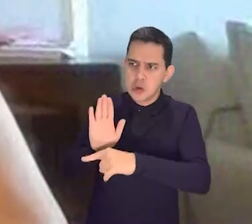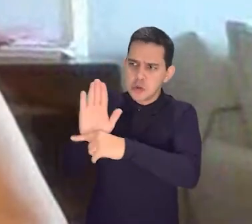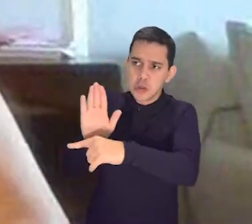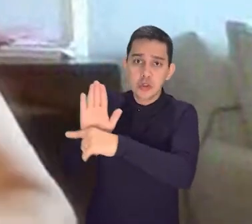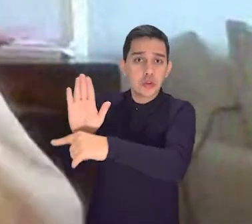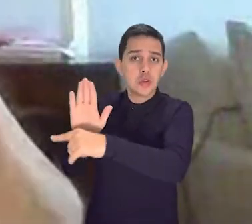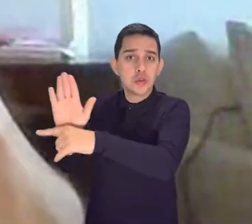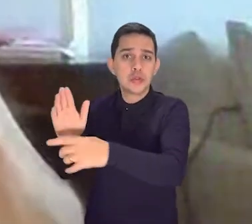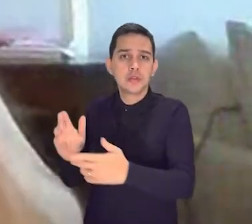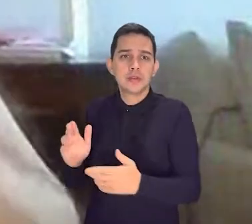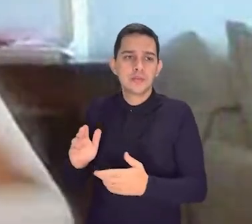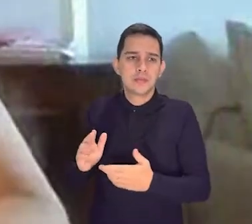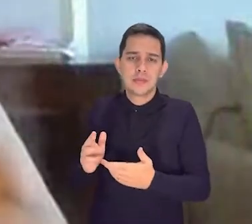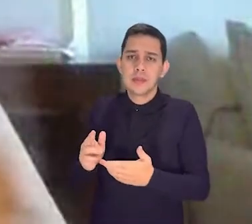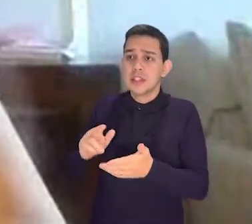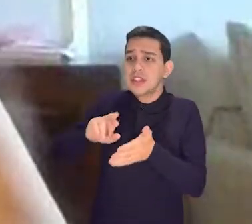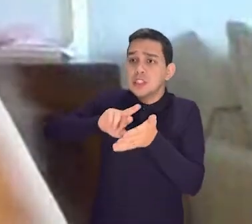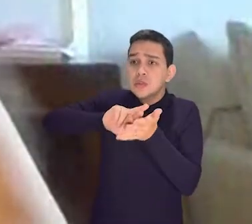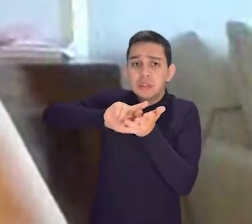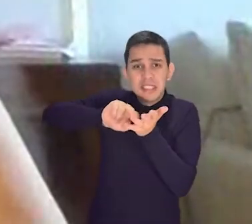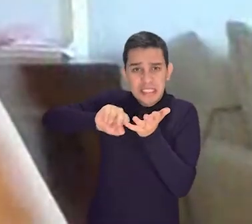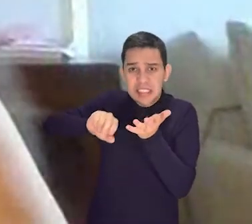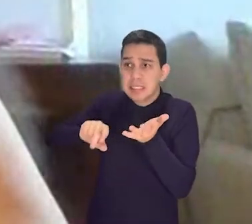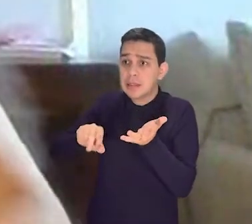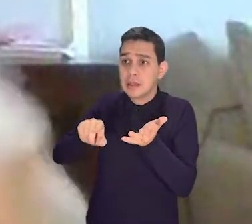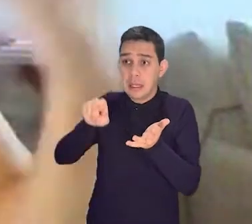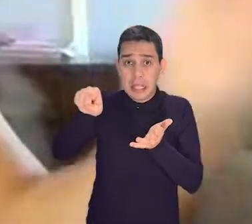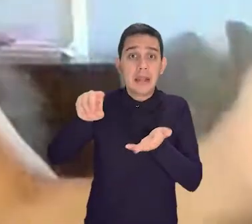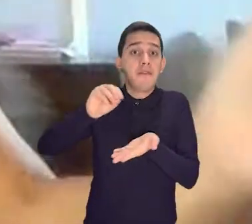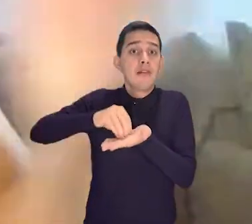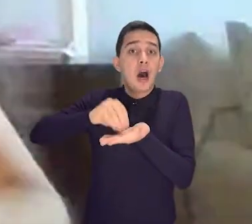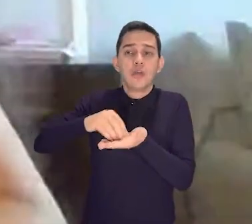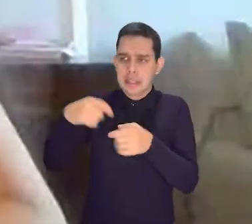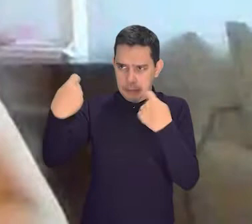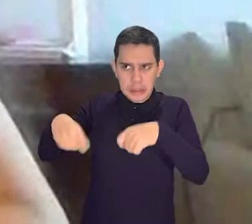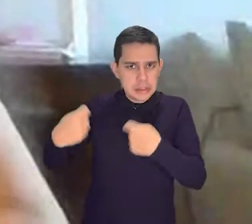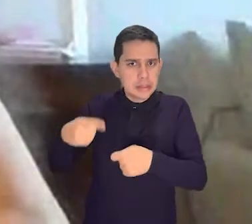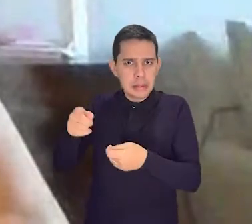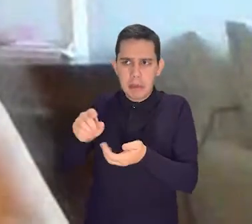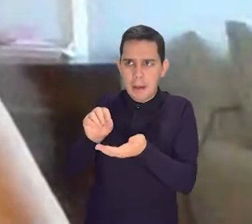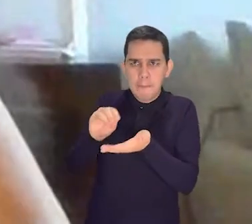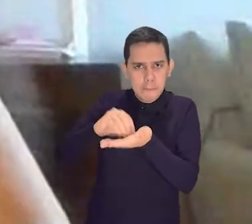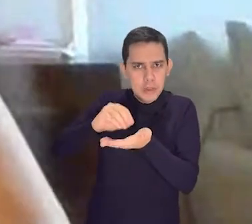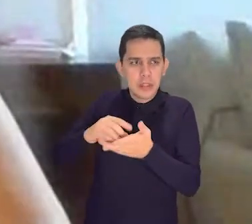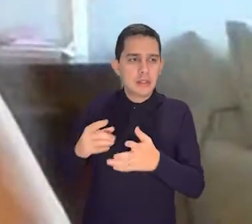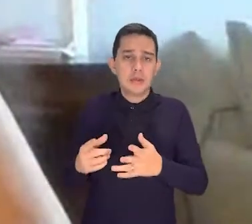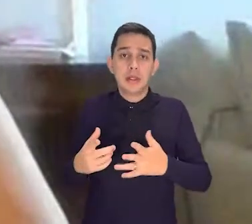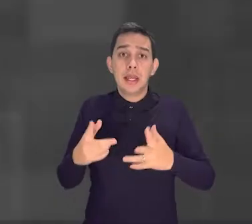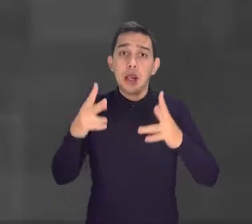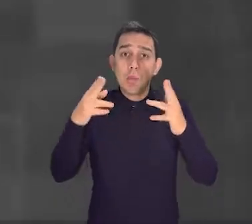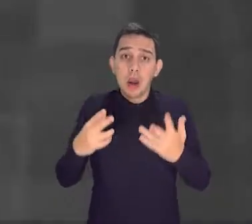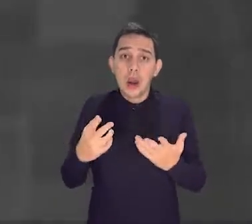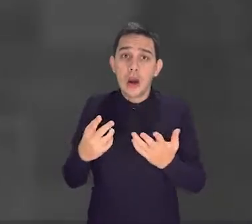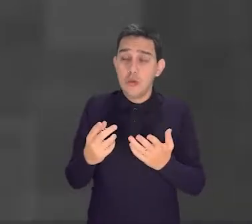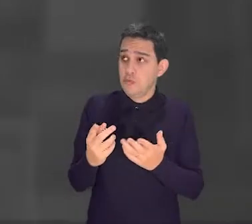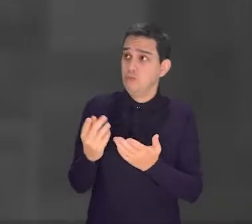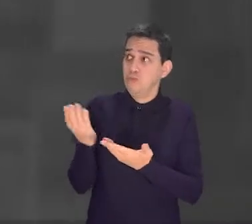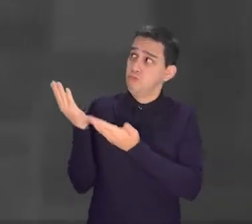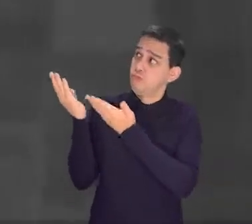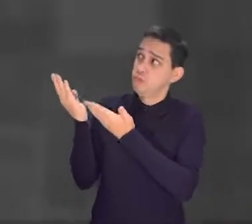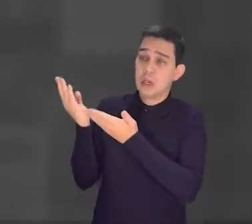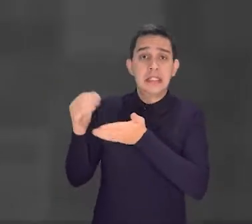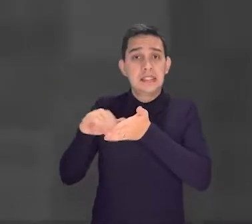municiados dos itens necessários para esse bom funcionamento na esteira da deliberação 917 do